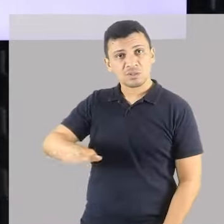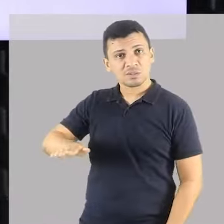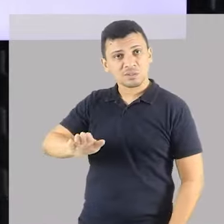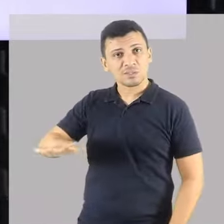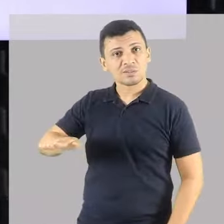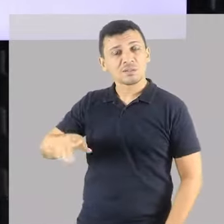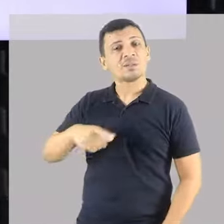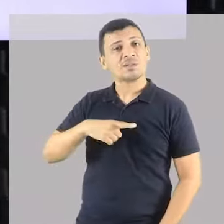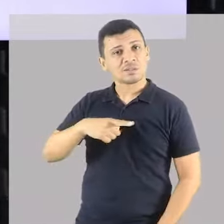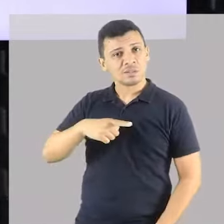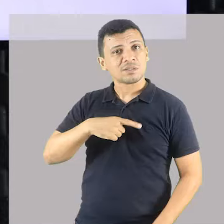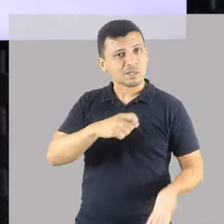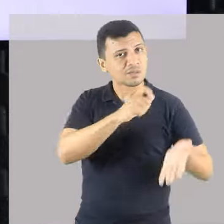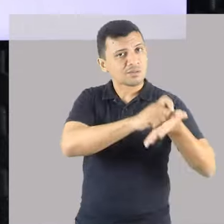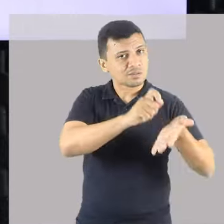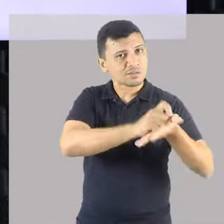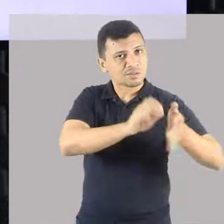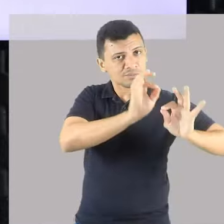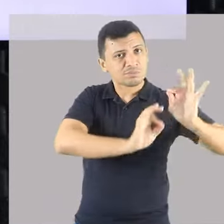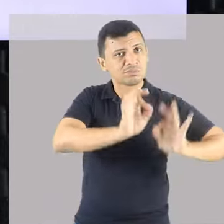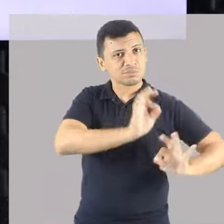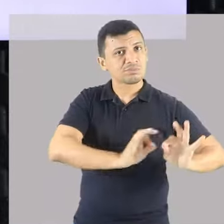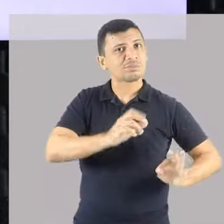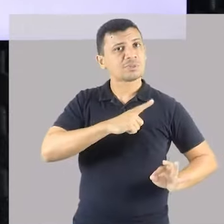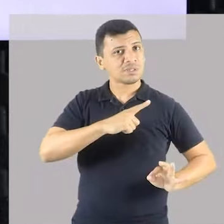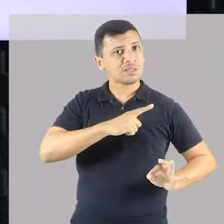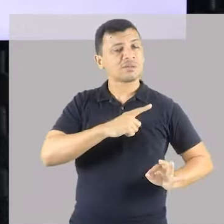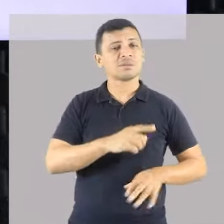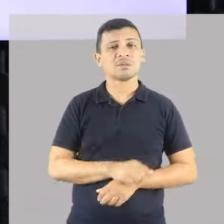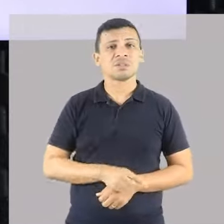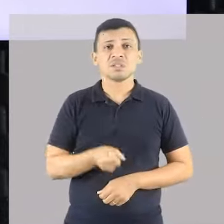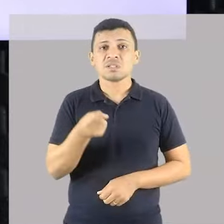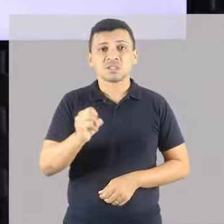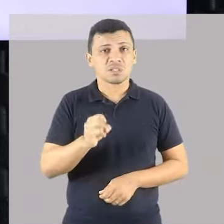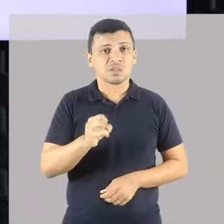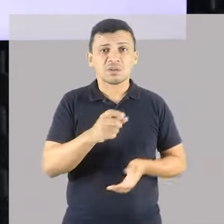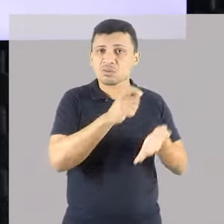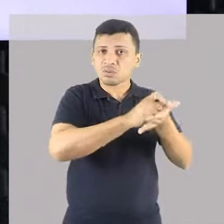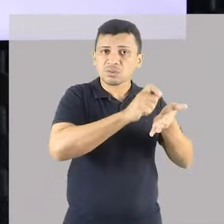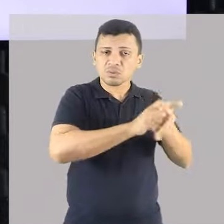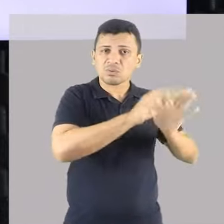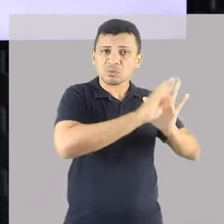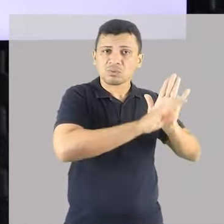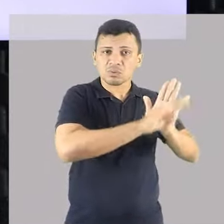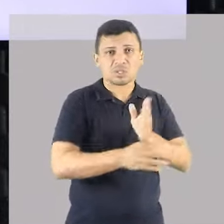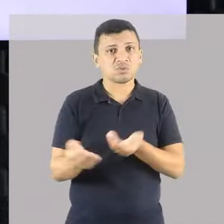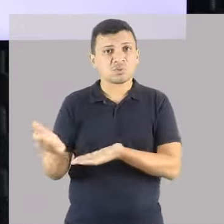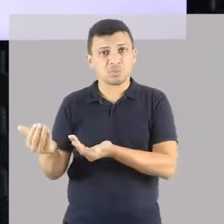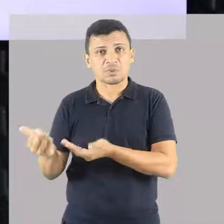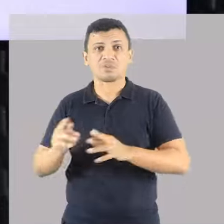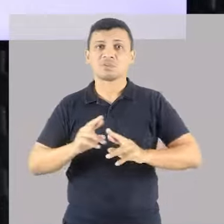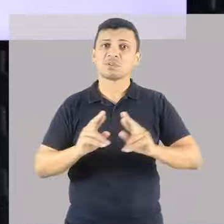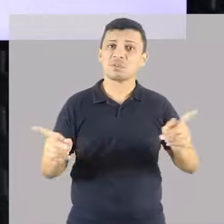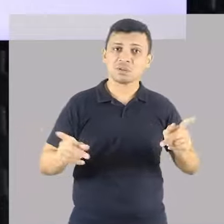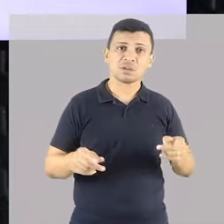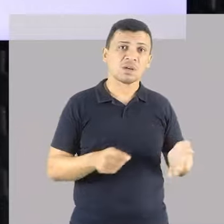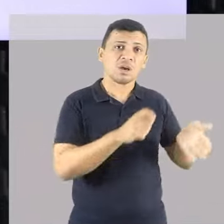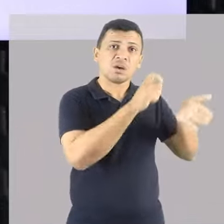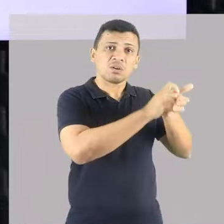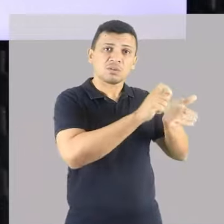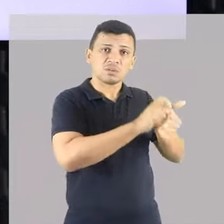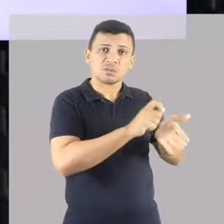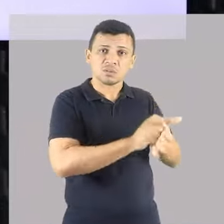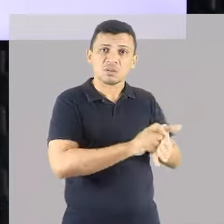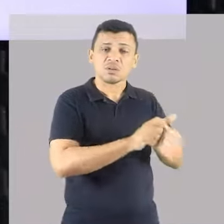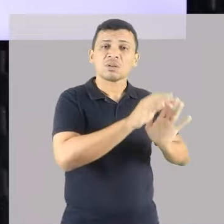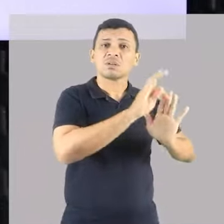tem uma forma ali de de construir aquele texto se você vai construir um texto para adolescentes é uma outra forma se você vai construir um texto